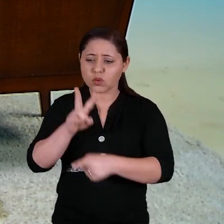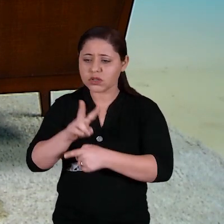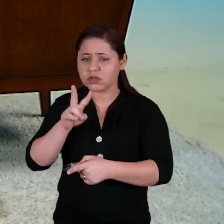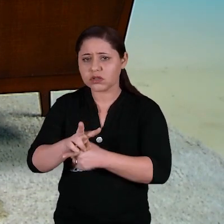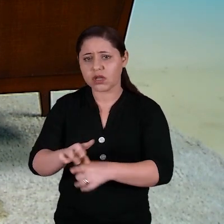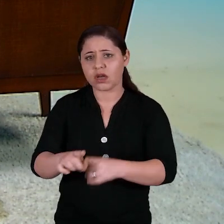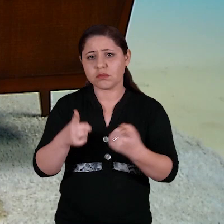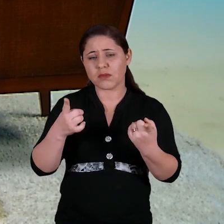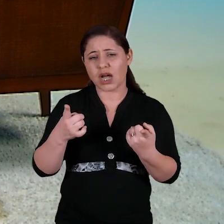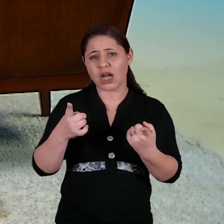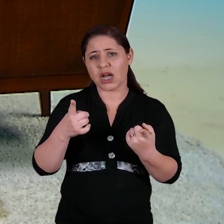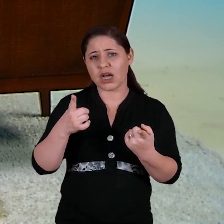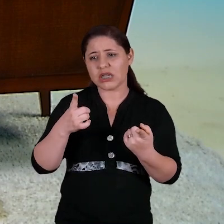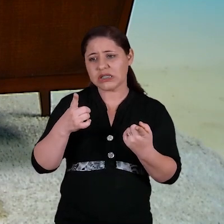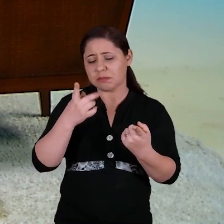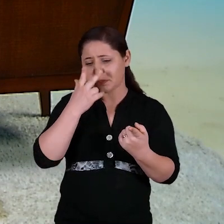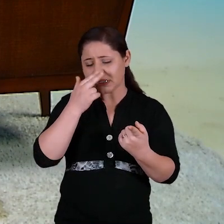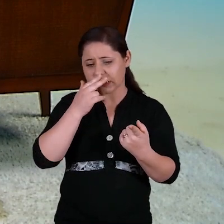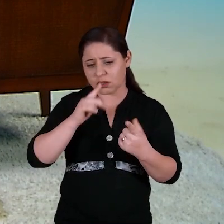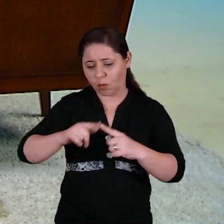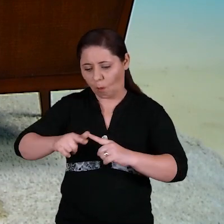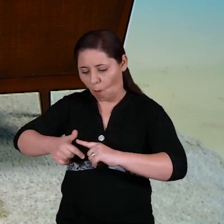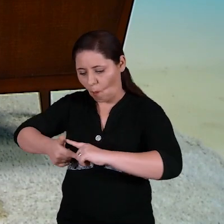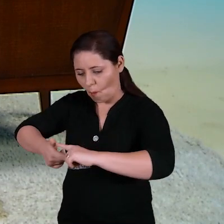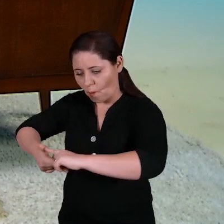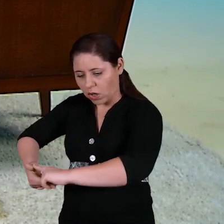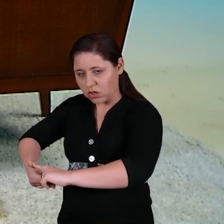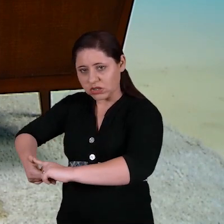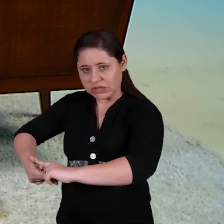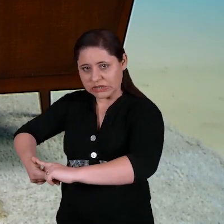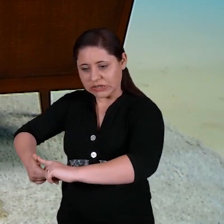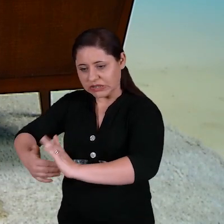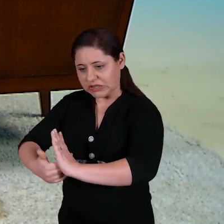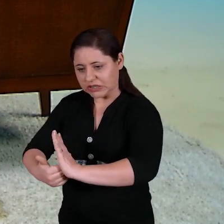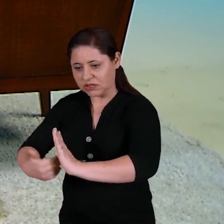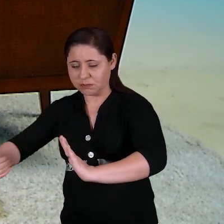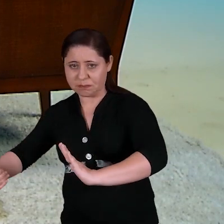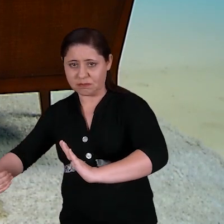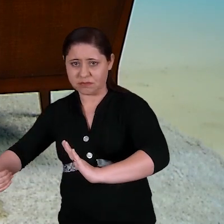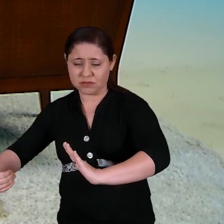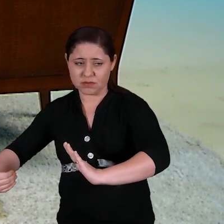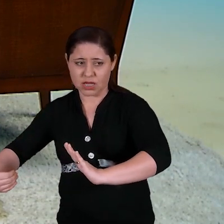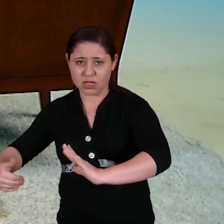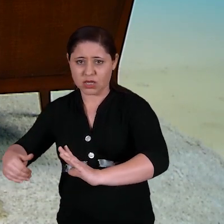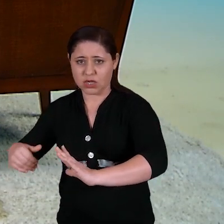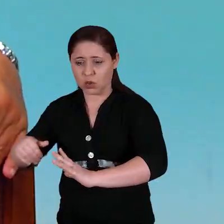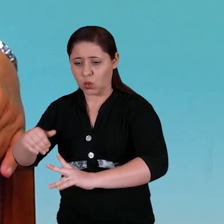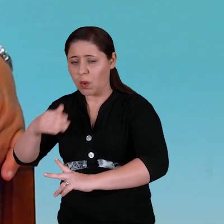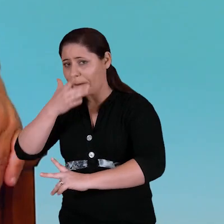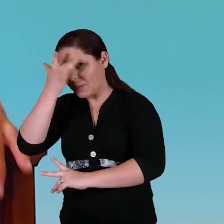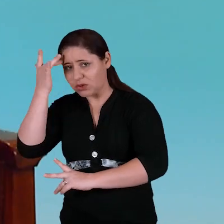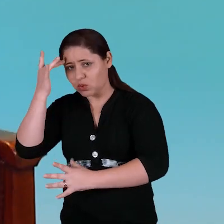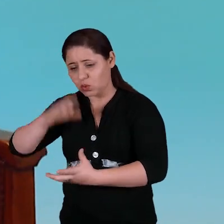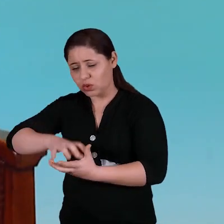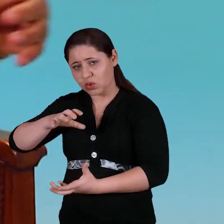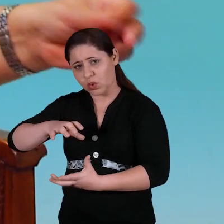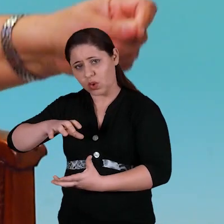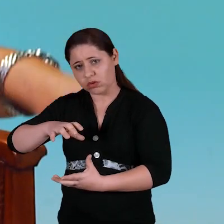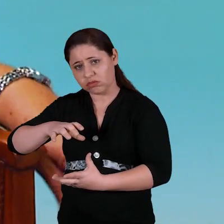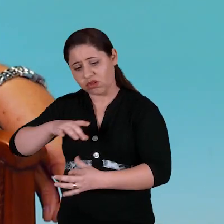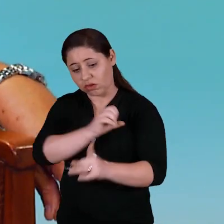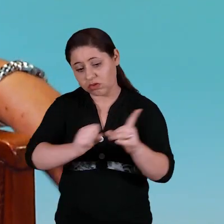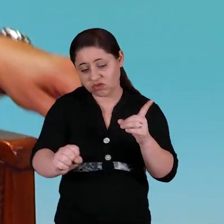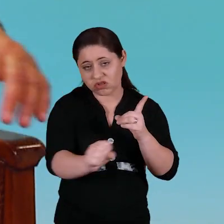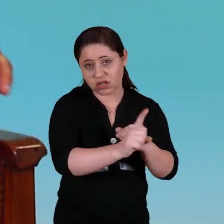acabam excluindo esse idoso da sociedade. Isso, exatamente. É o que eu sempre falo, ele esconde. E não é porque ele quer fazer isso, é porque ele não tem